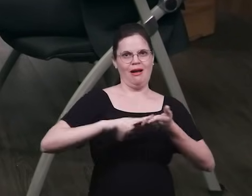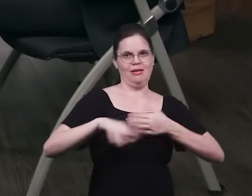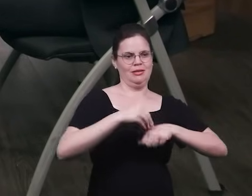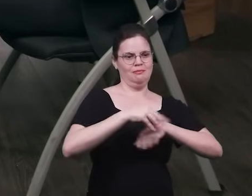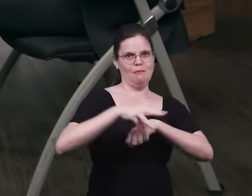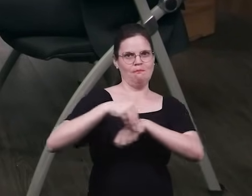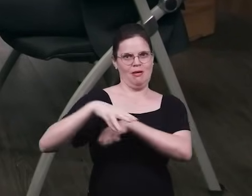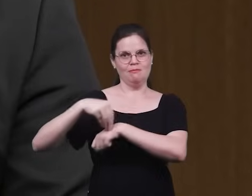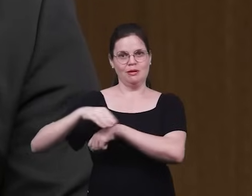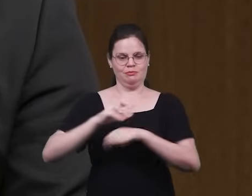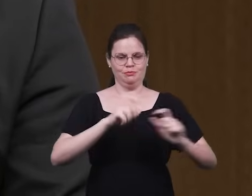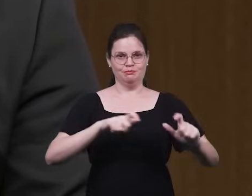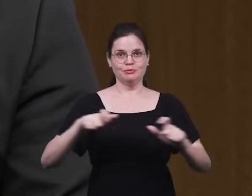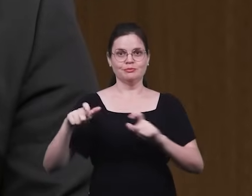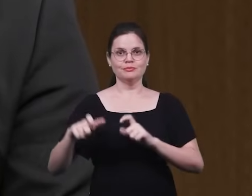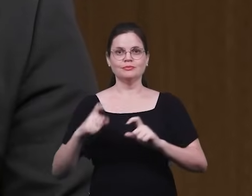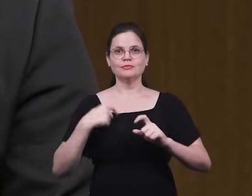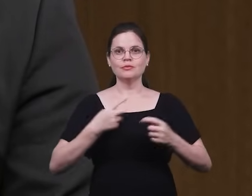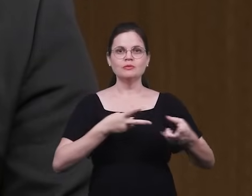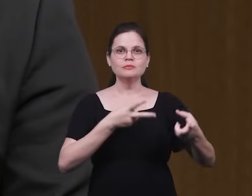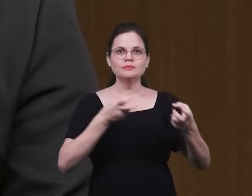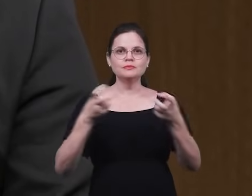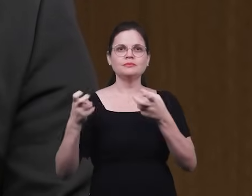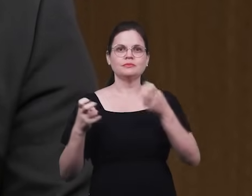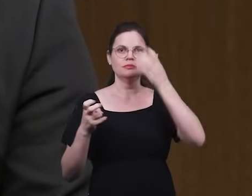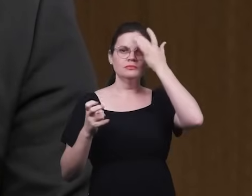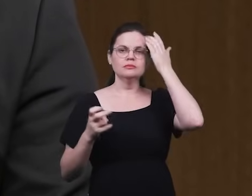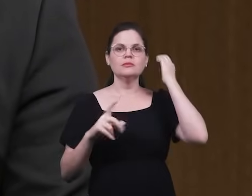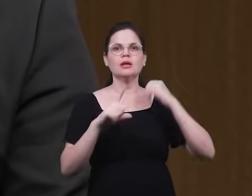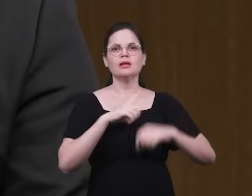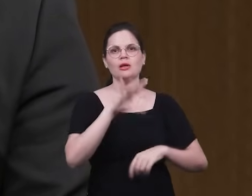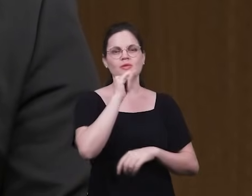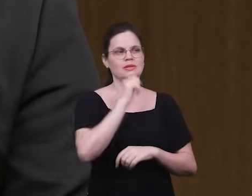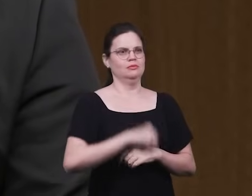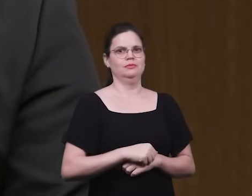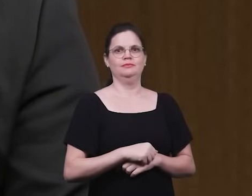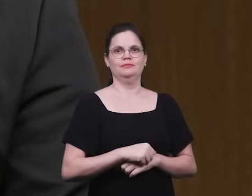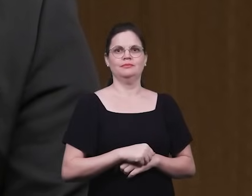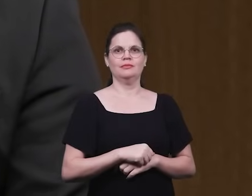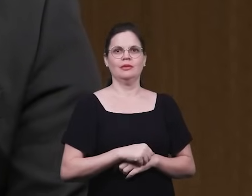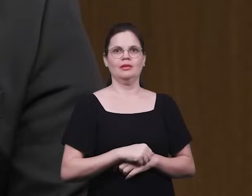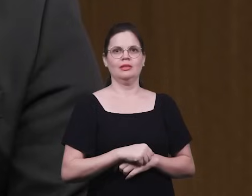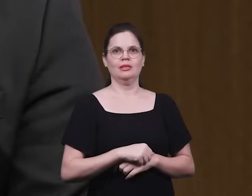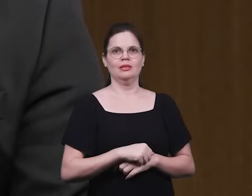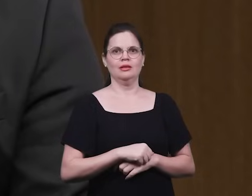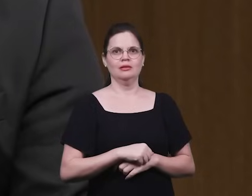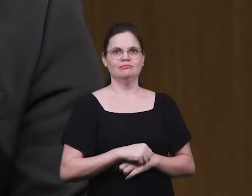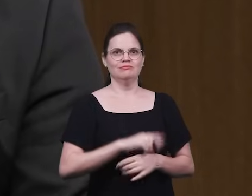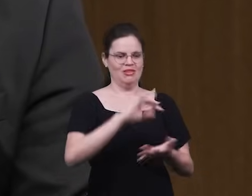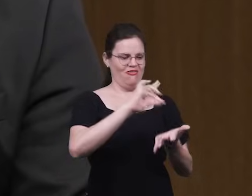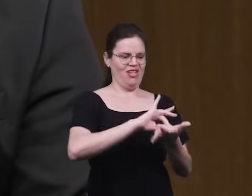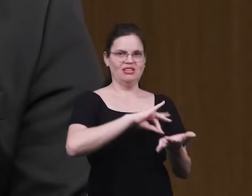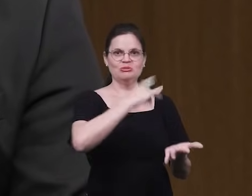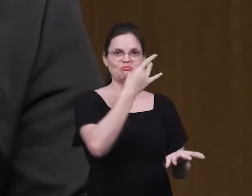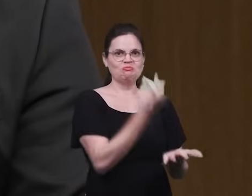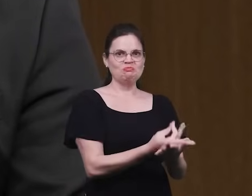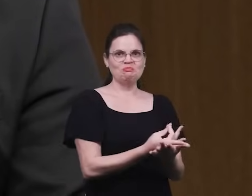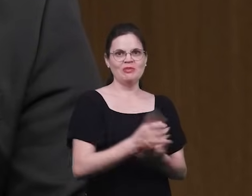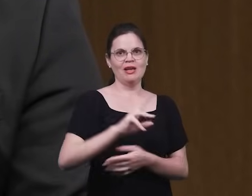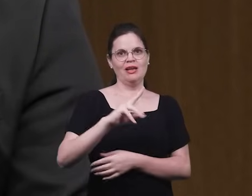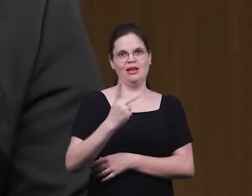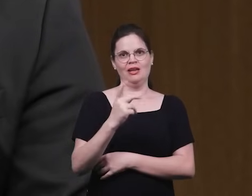vamos entender e perceber que outras vozes eram heresias Ok eram argumentos que levaria à